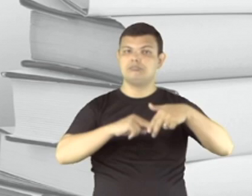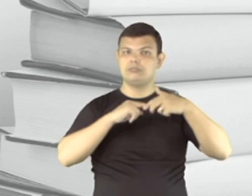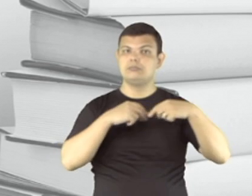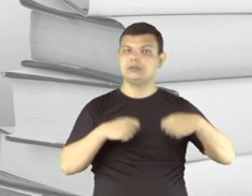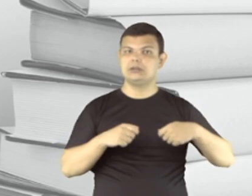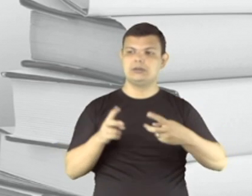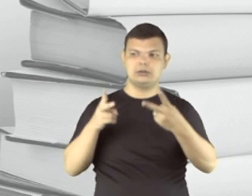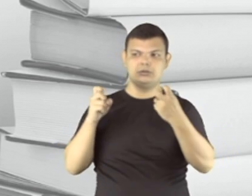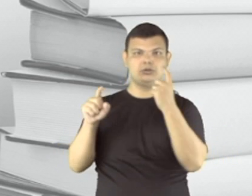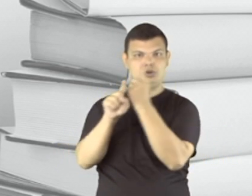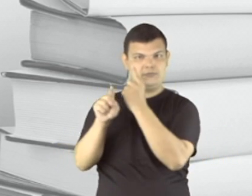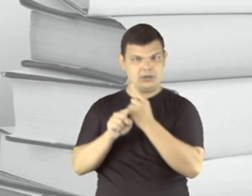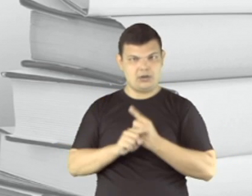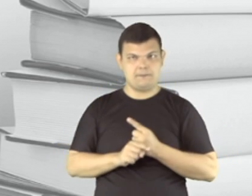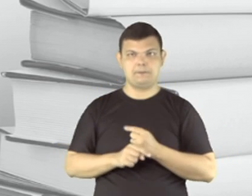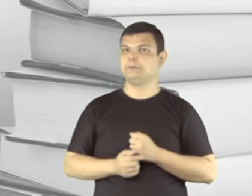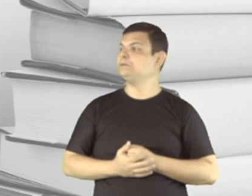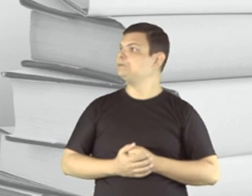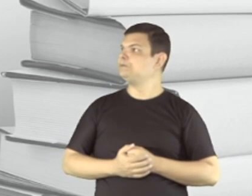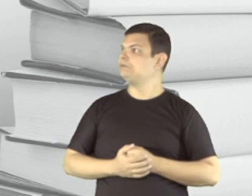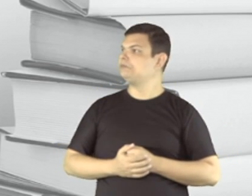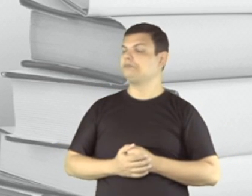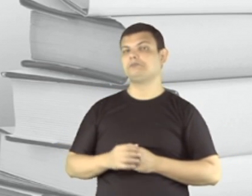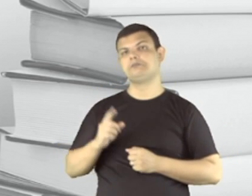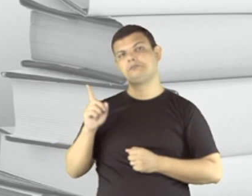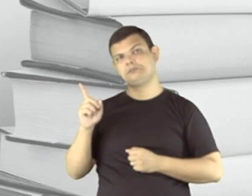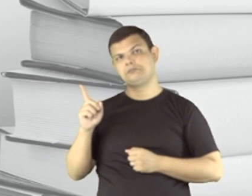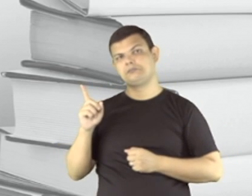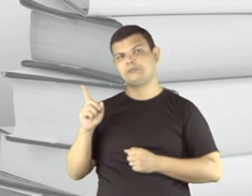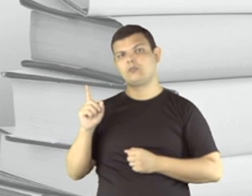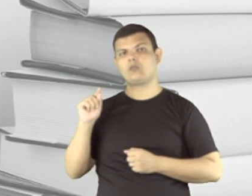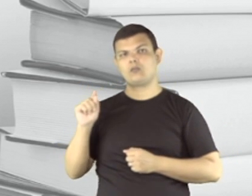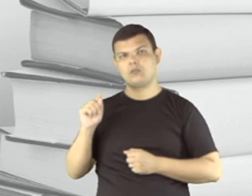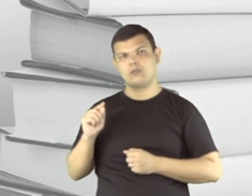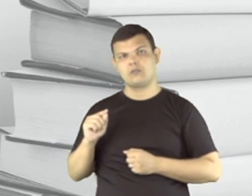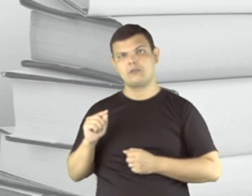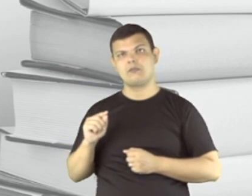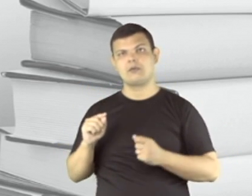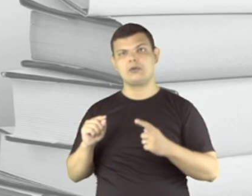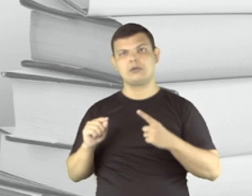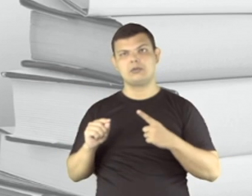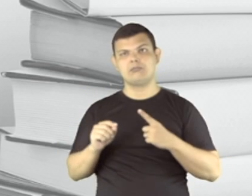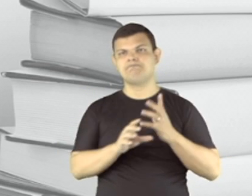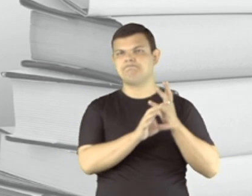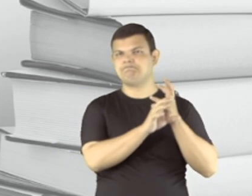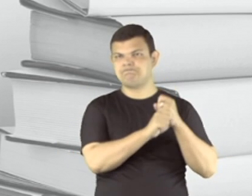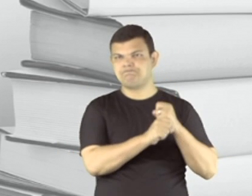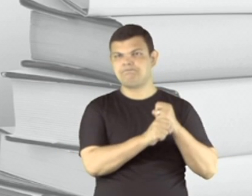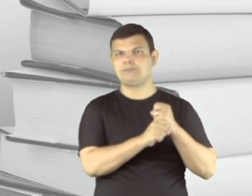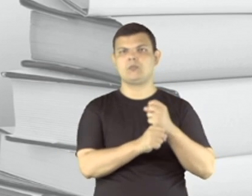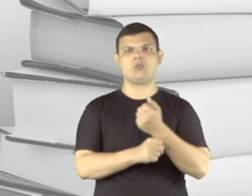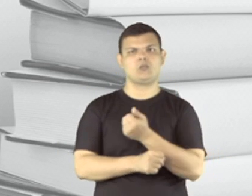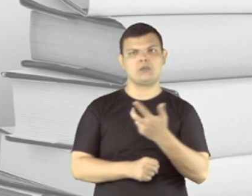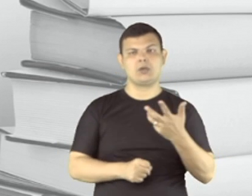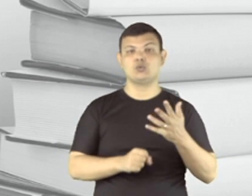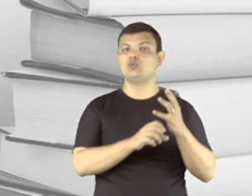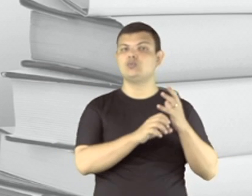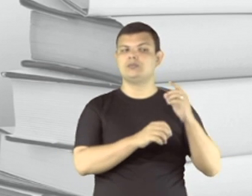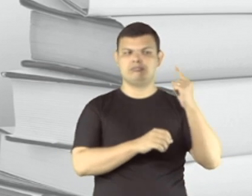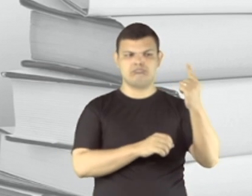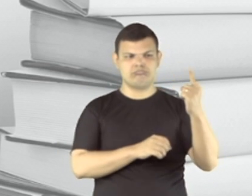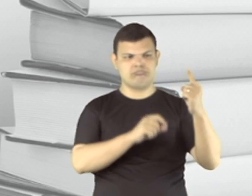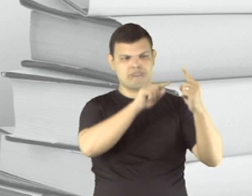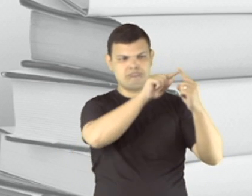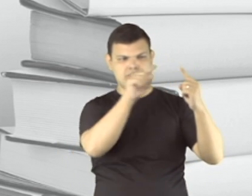identificar isso aqui. Então, aqui nós temos... Assim, calculamos o perímetro através da soma